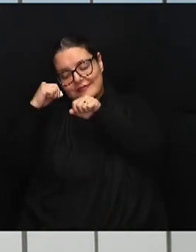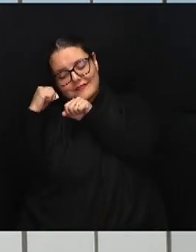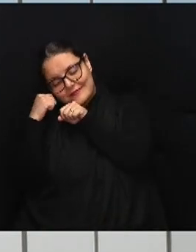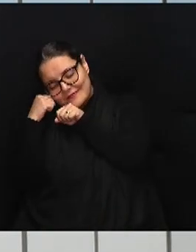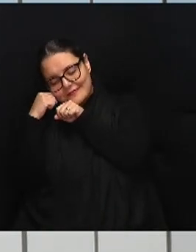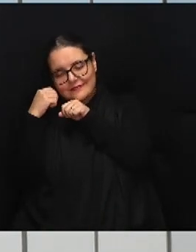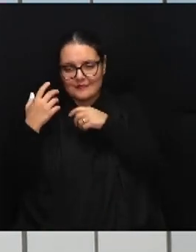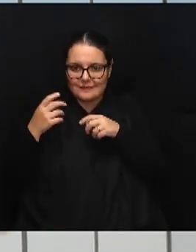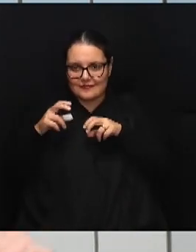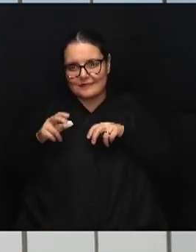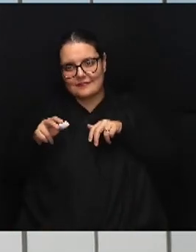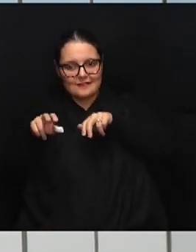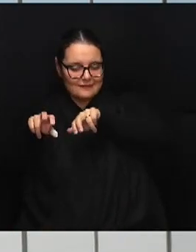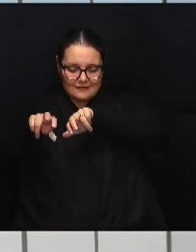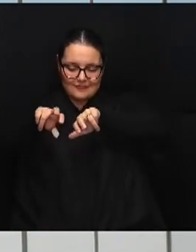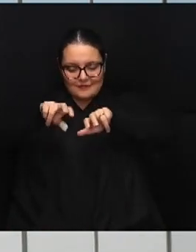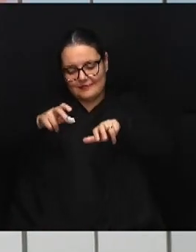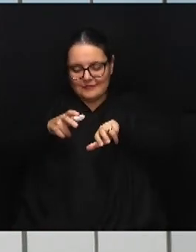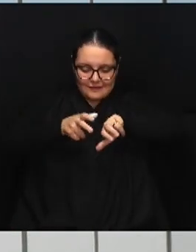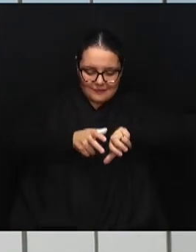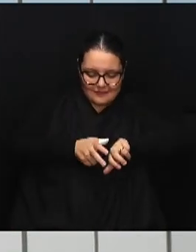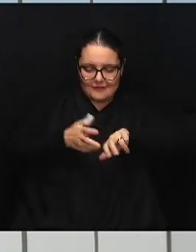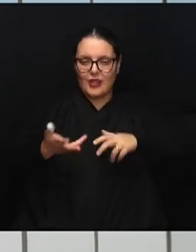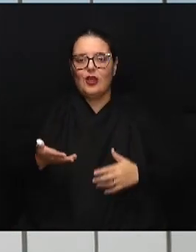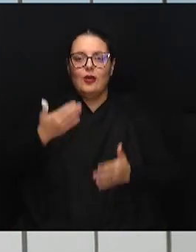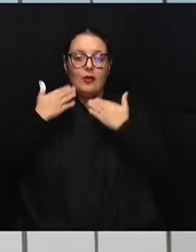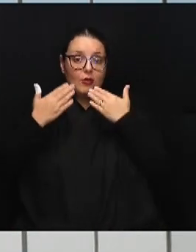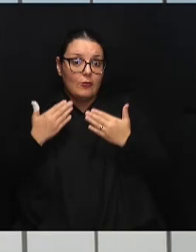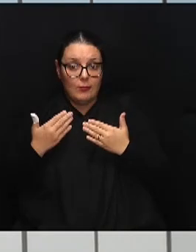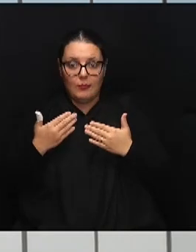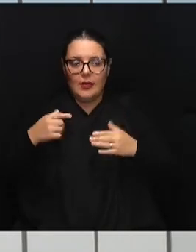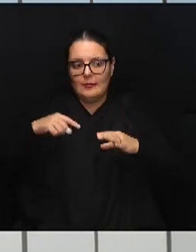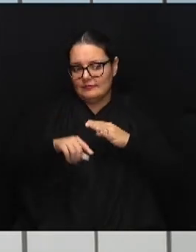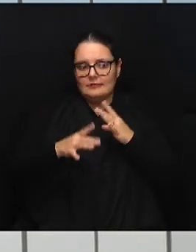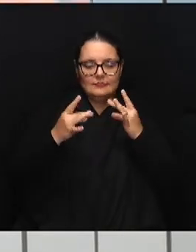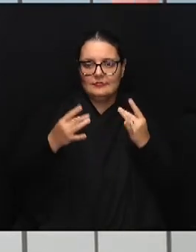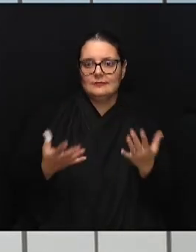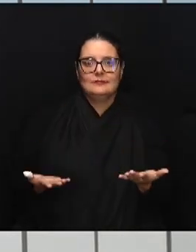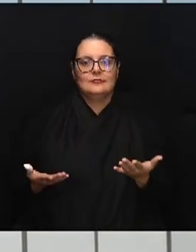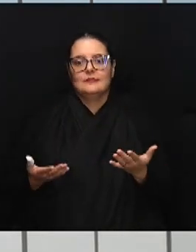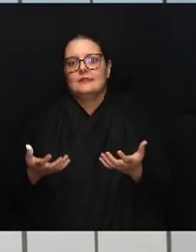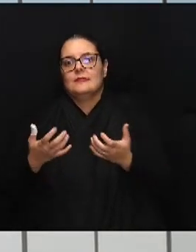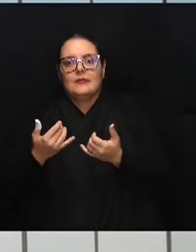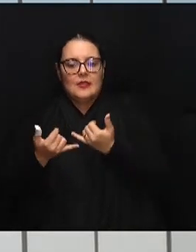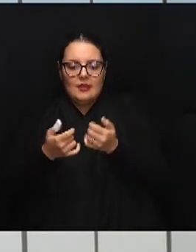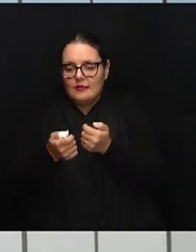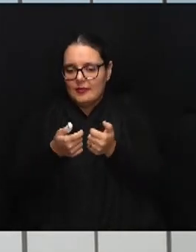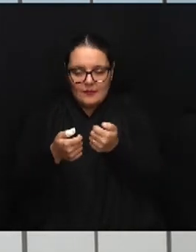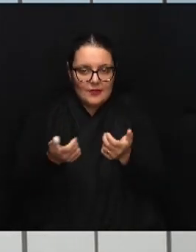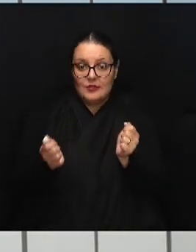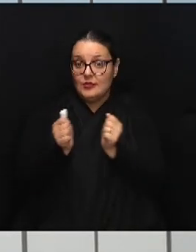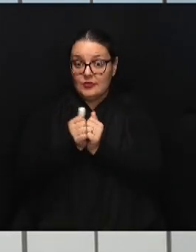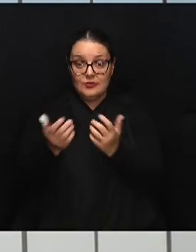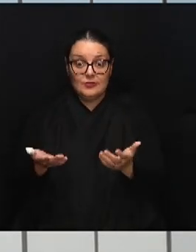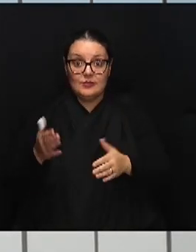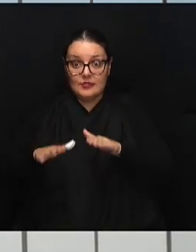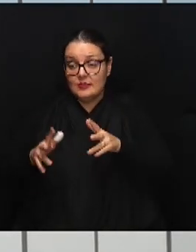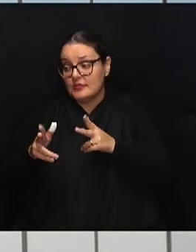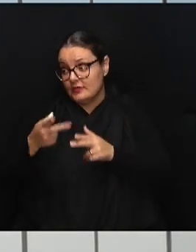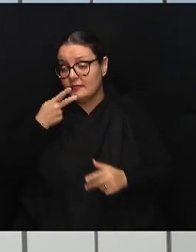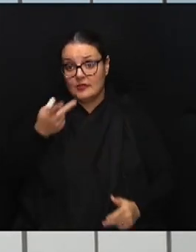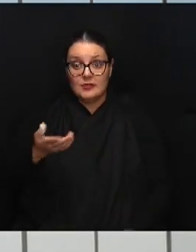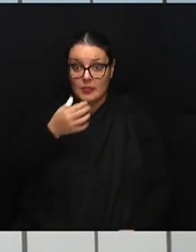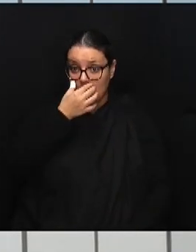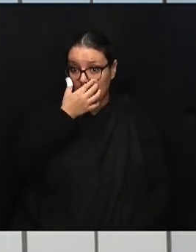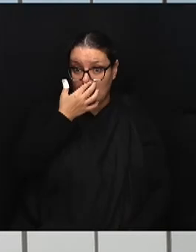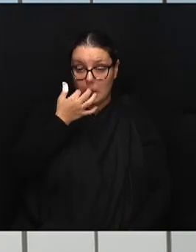Eu quero bater um papo, né, profundo, eu quero jogar videogame, né, assim. E às vezes, como eu falei, nem todo